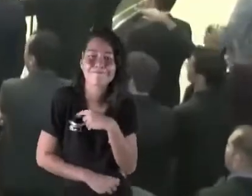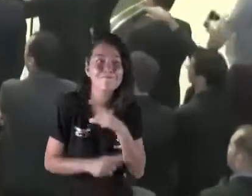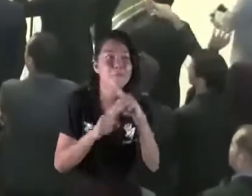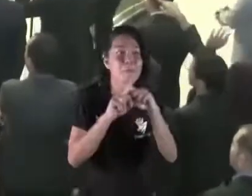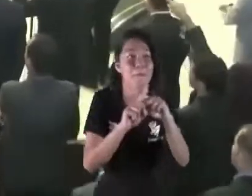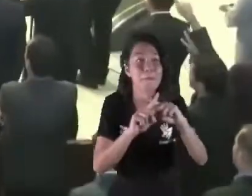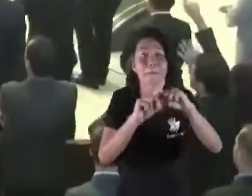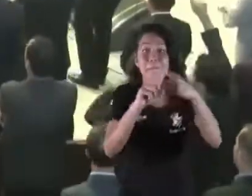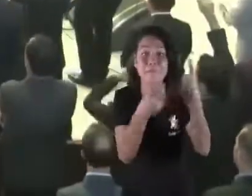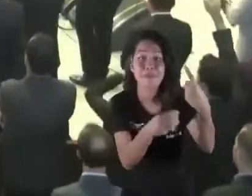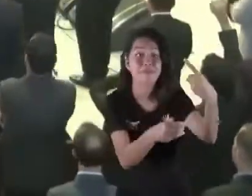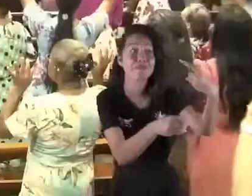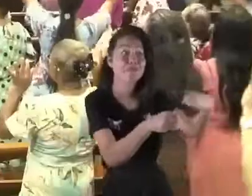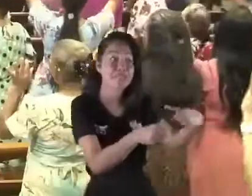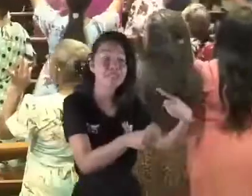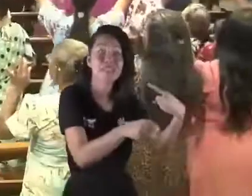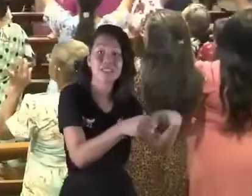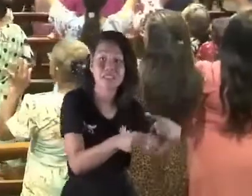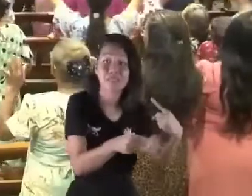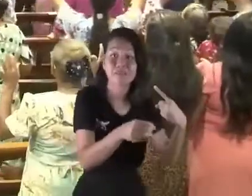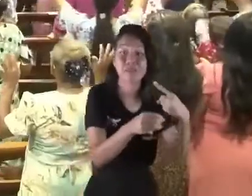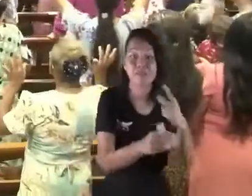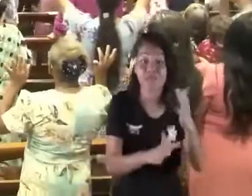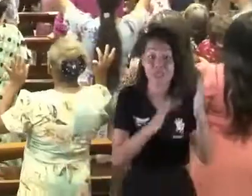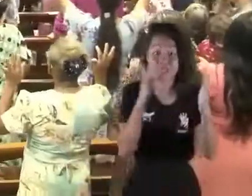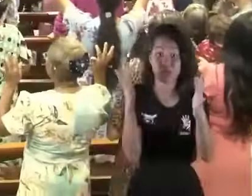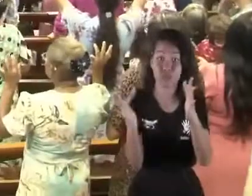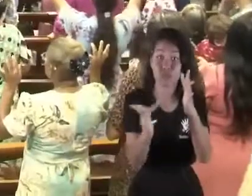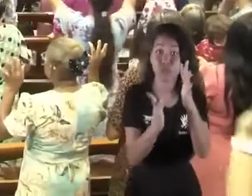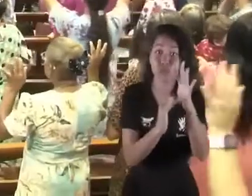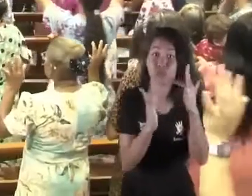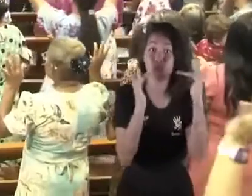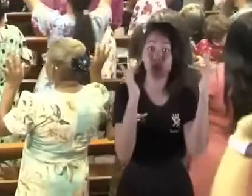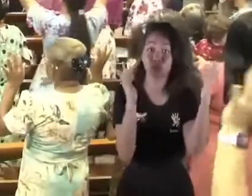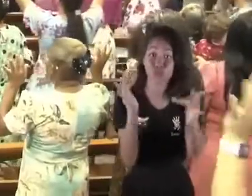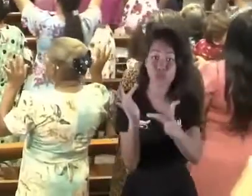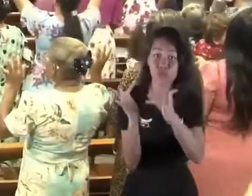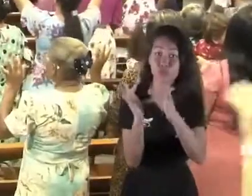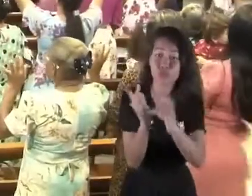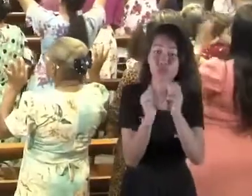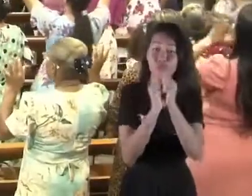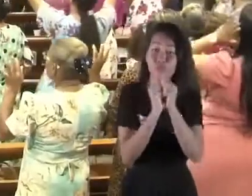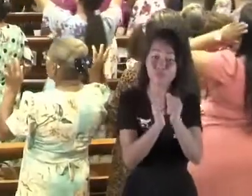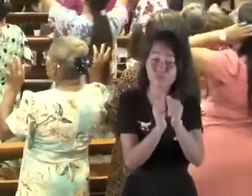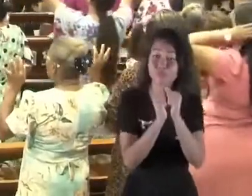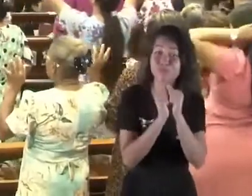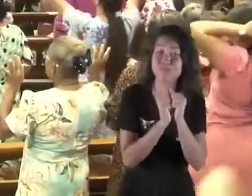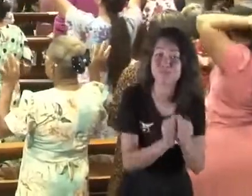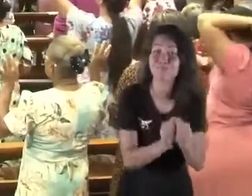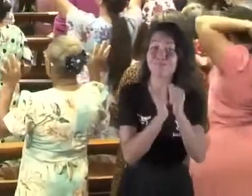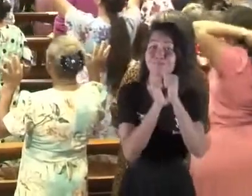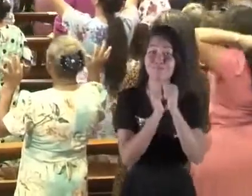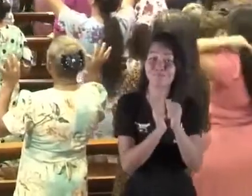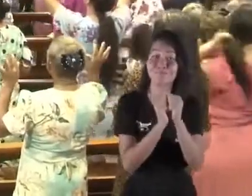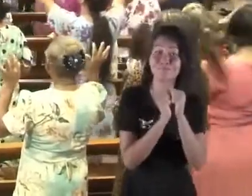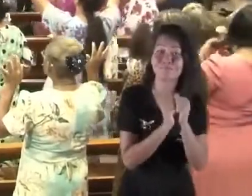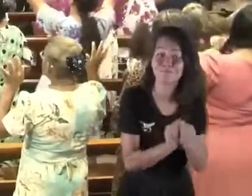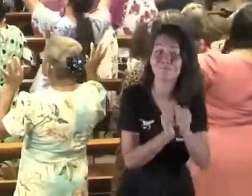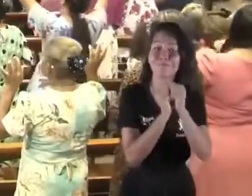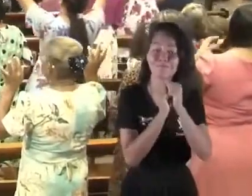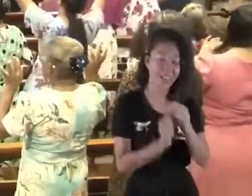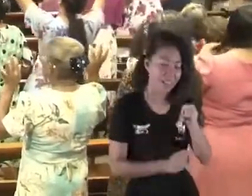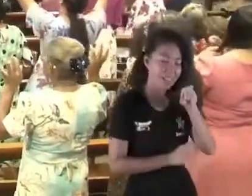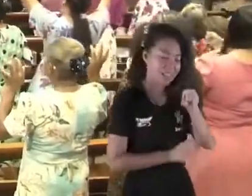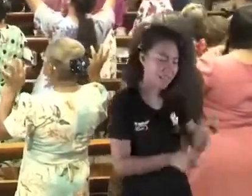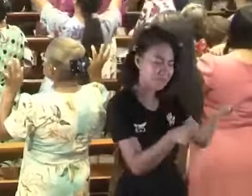esquecido. O carpinteiro está 72 esquecido. Tá vindo a